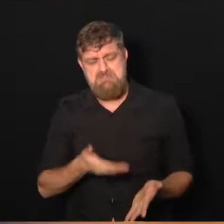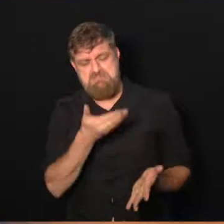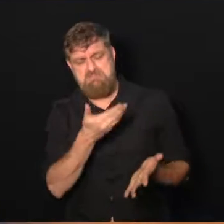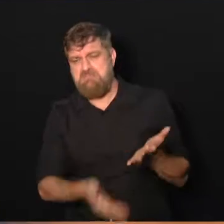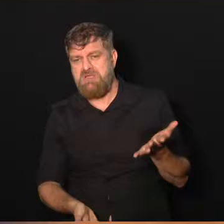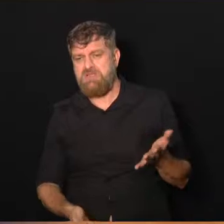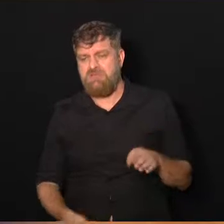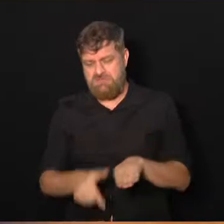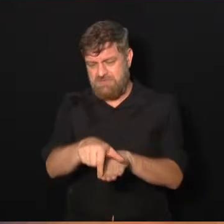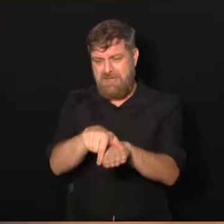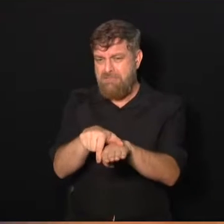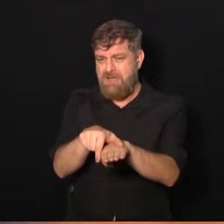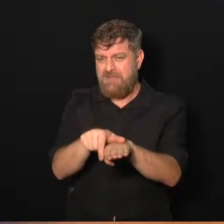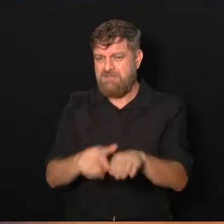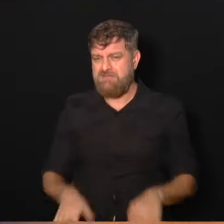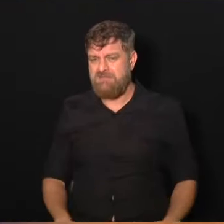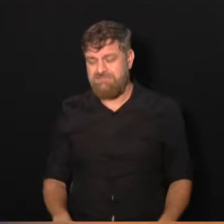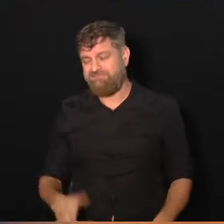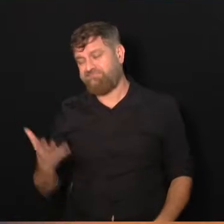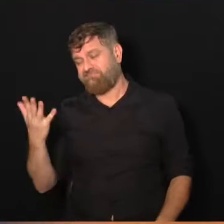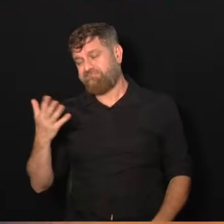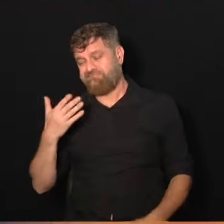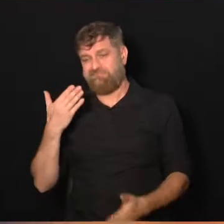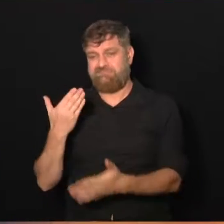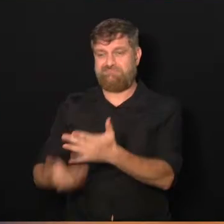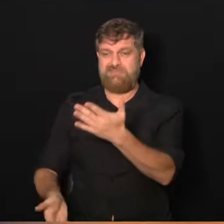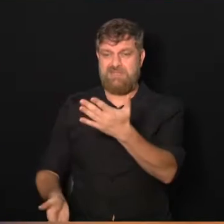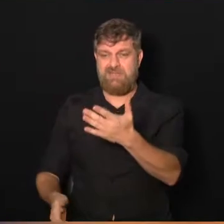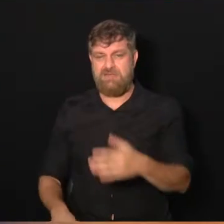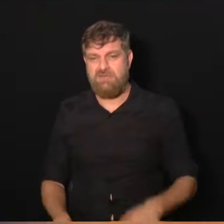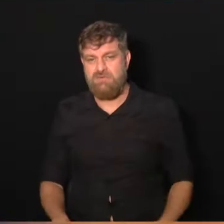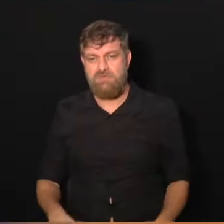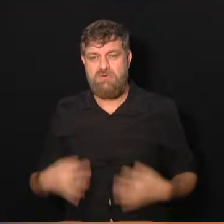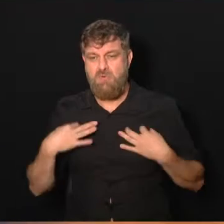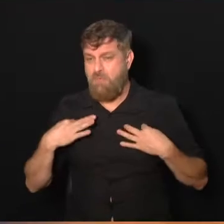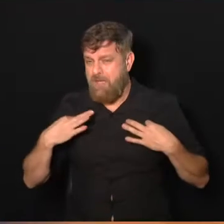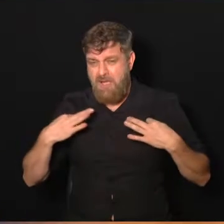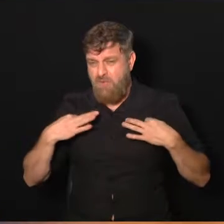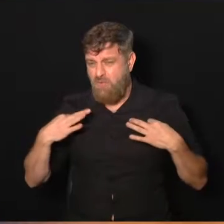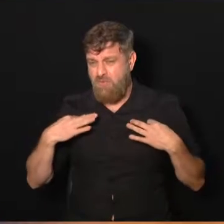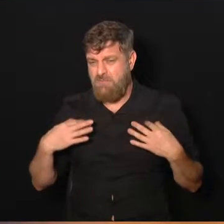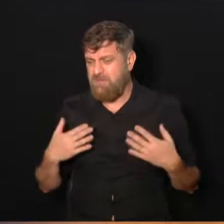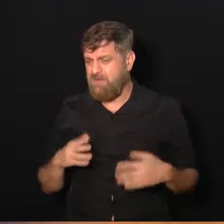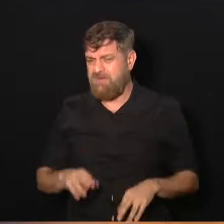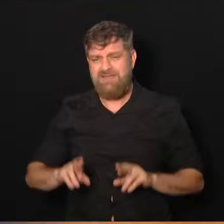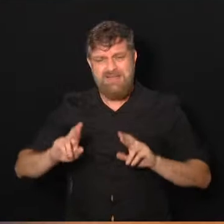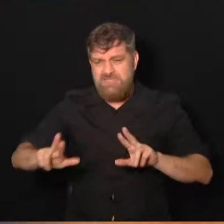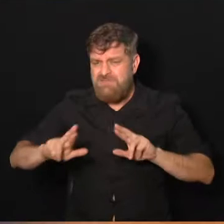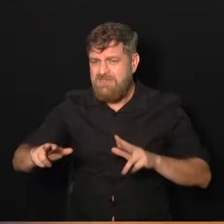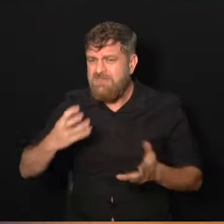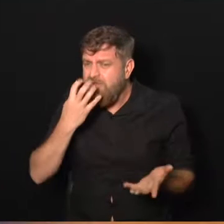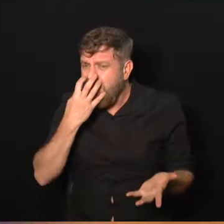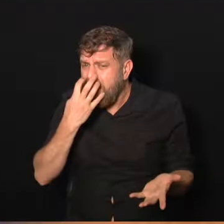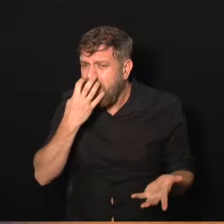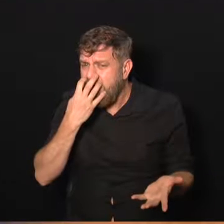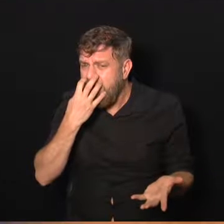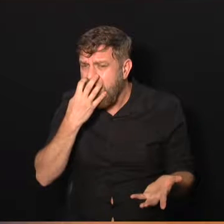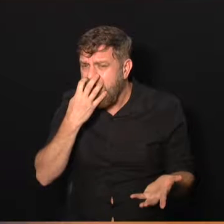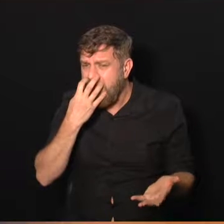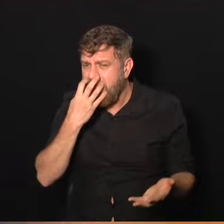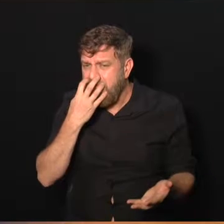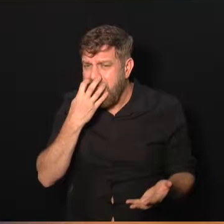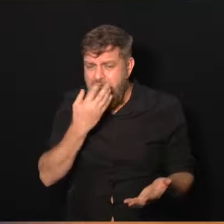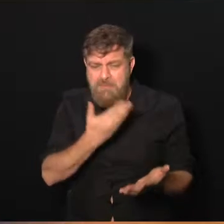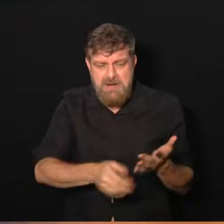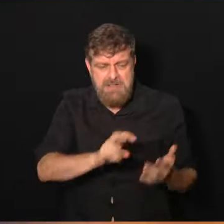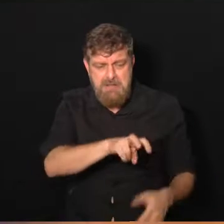um sapato que eu deixei para engraxar, uma roupa que eu deixei para consertar. Então,